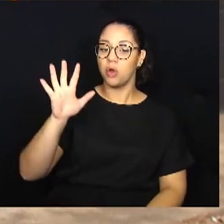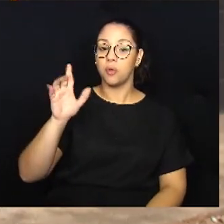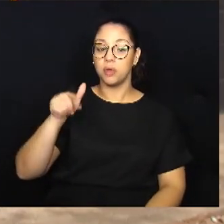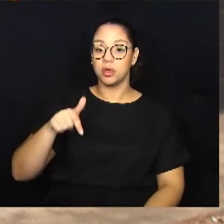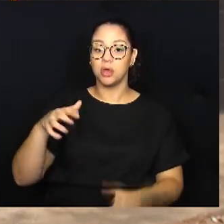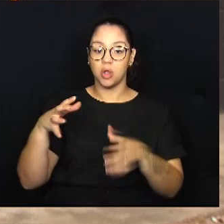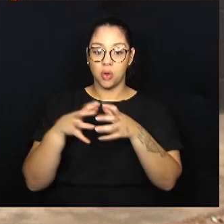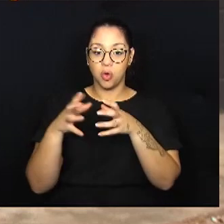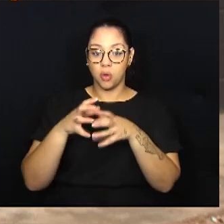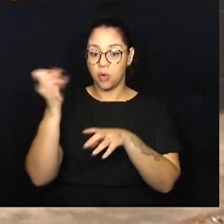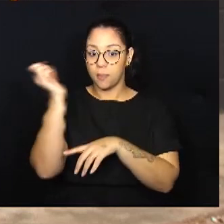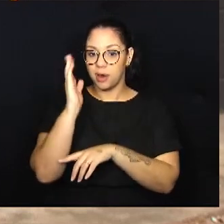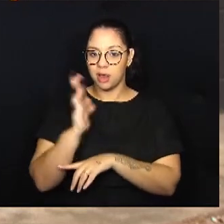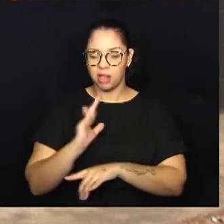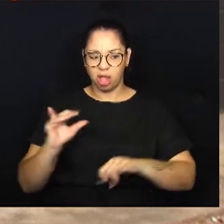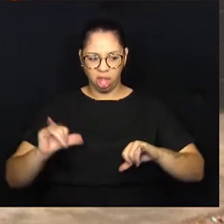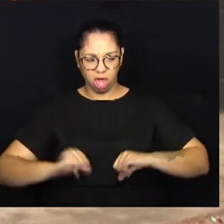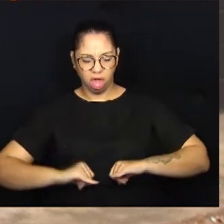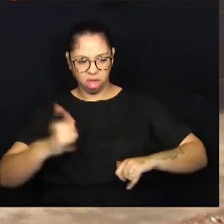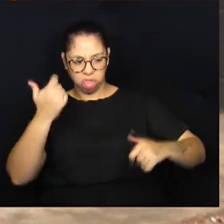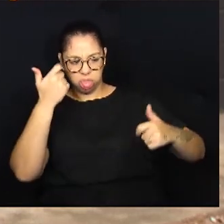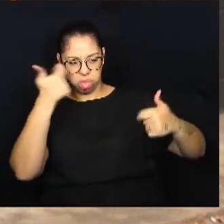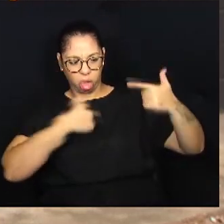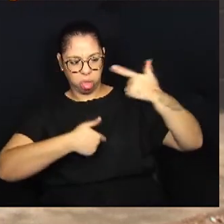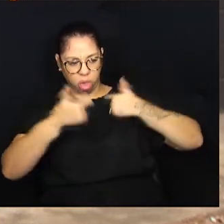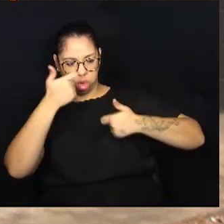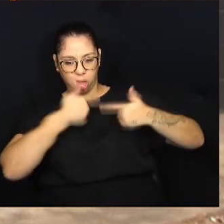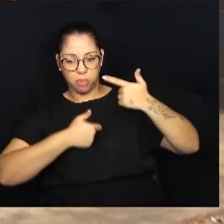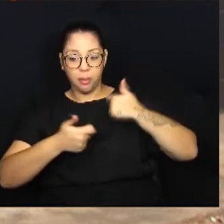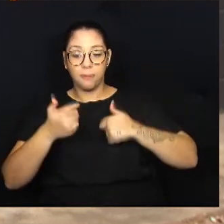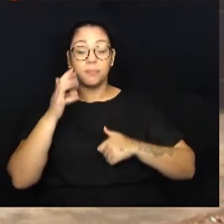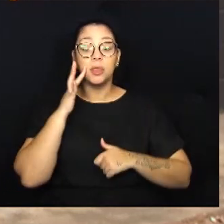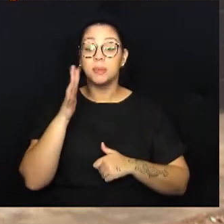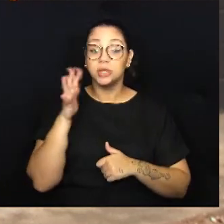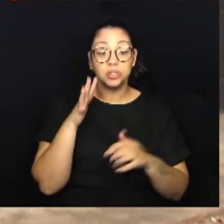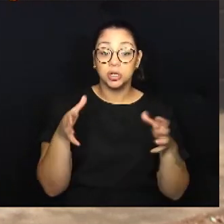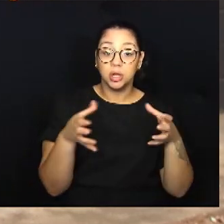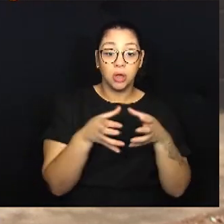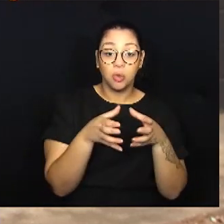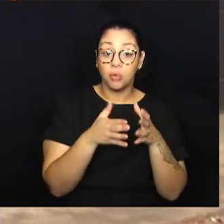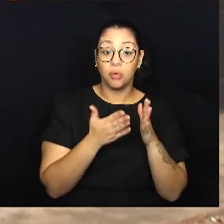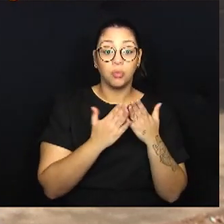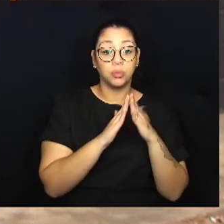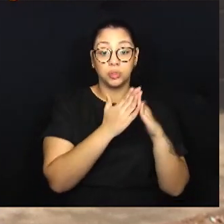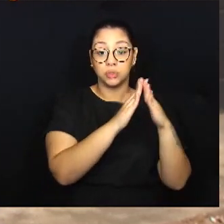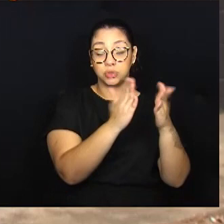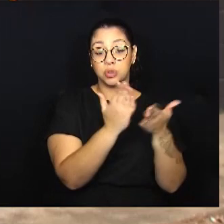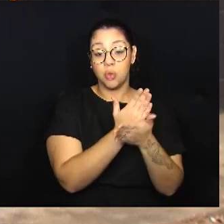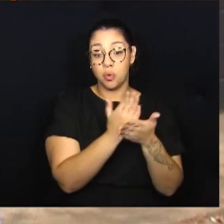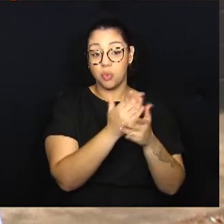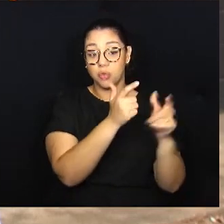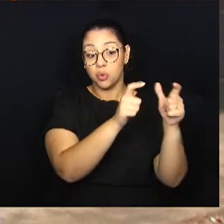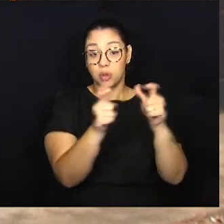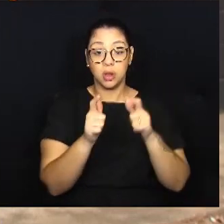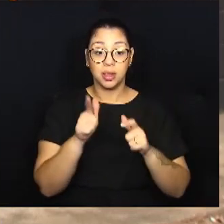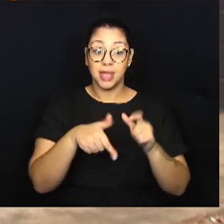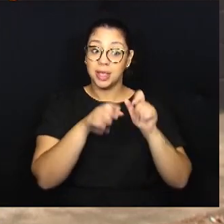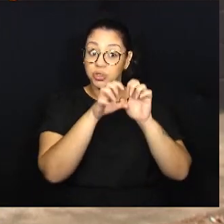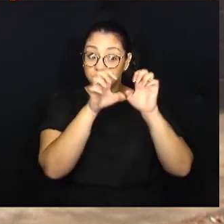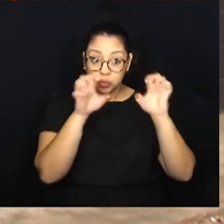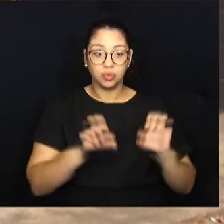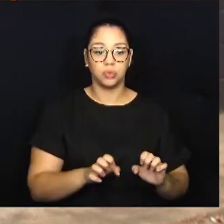brasileira, sofre com tudo isso, imagina dentro de comunidades, em alguns lugares que a gente vê esse racismo muito estrutural. E não